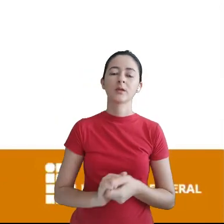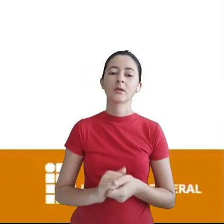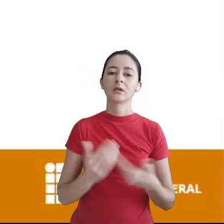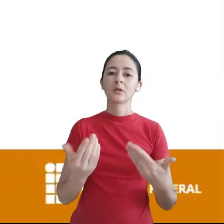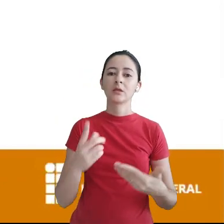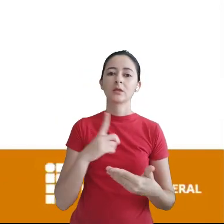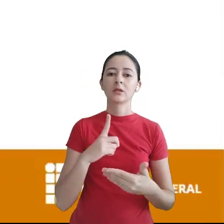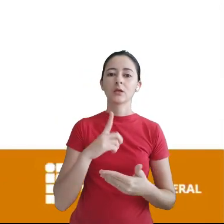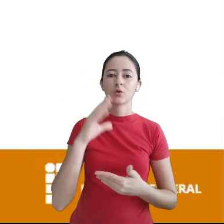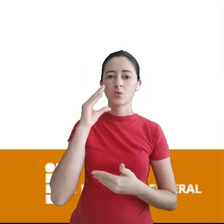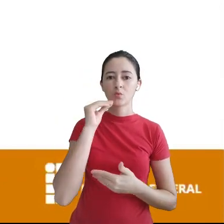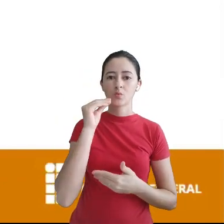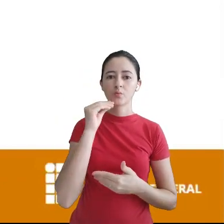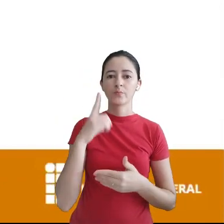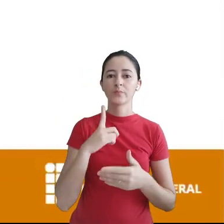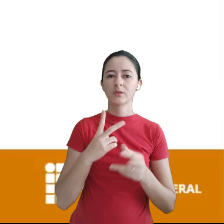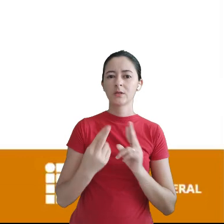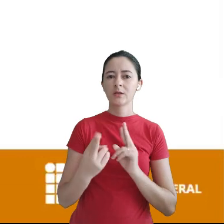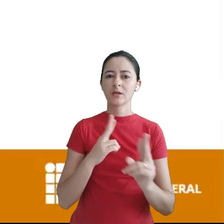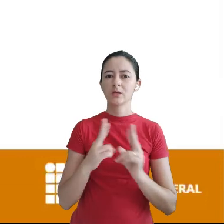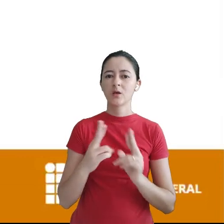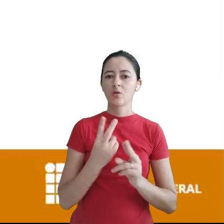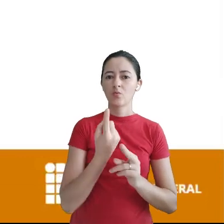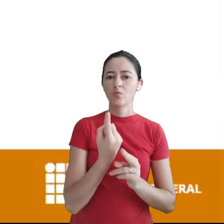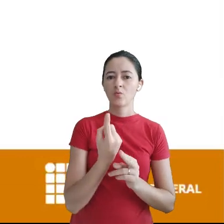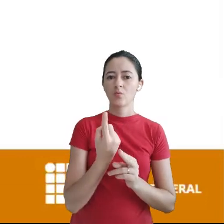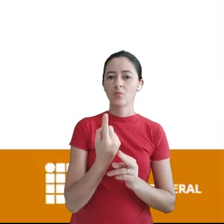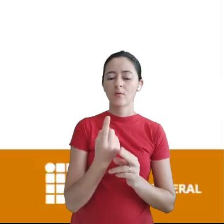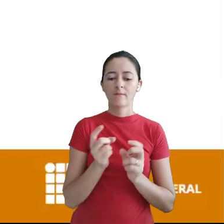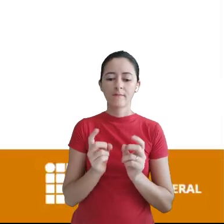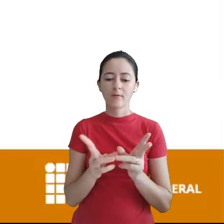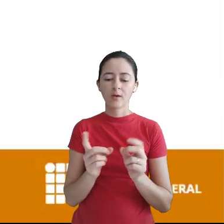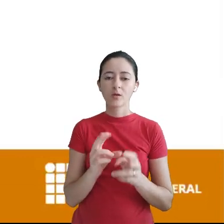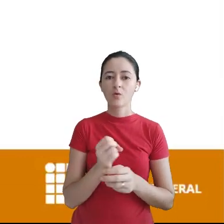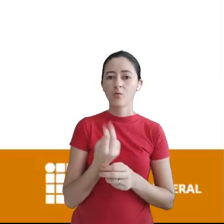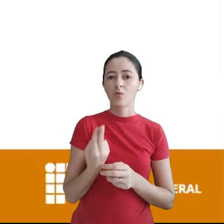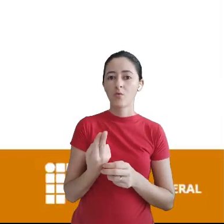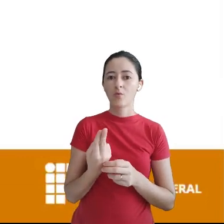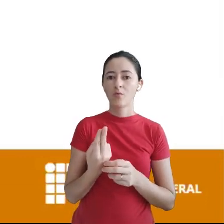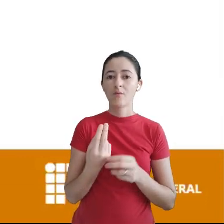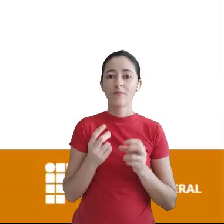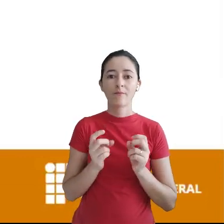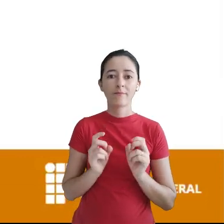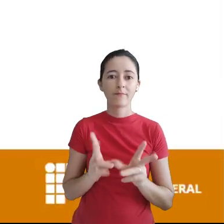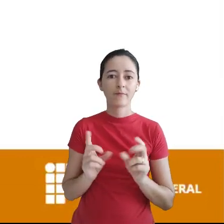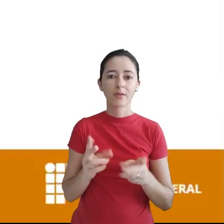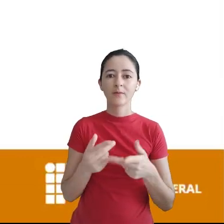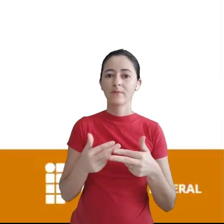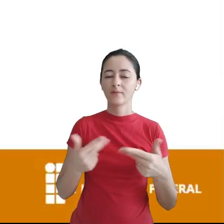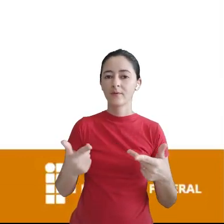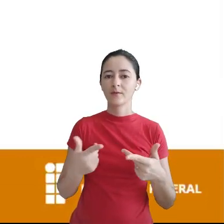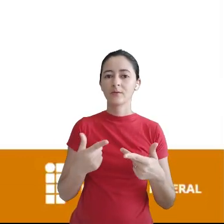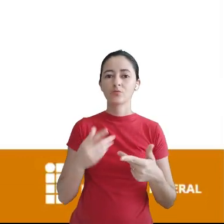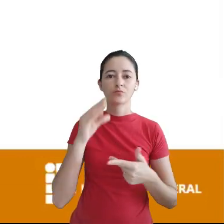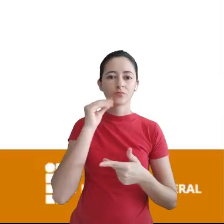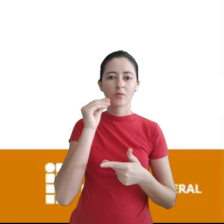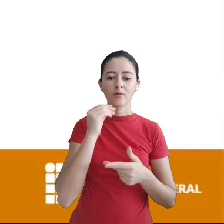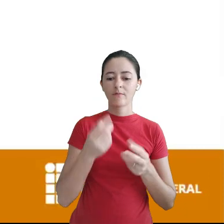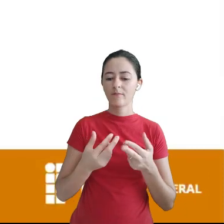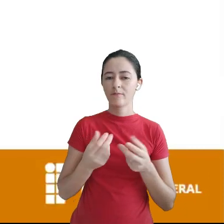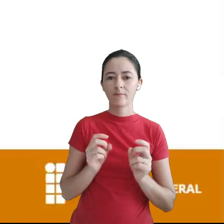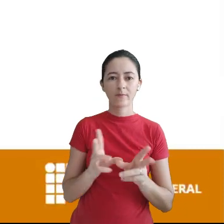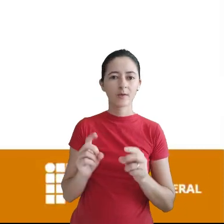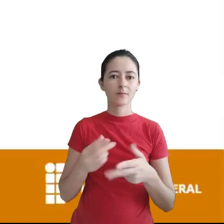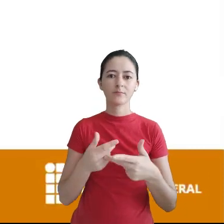Legal! E aqui nós temos um funcionário que está relacionado a muitas vendas. Muitas vendas. Um funcionário, um vendedor, vende várias